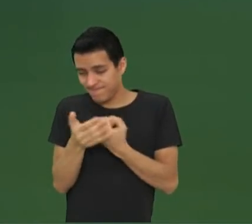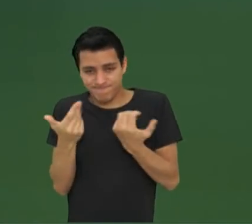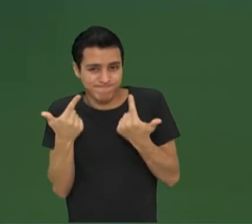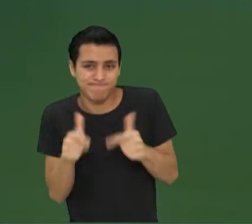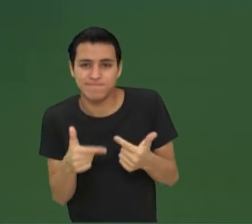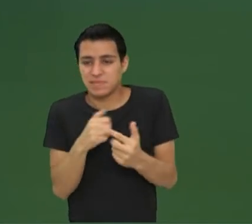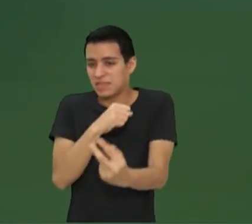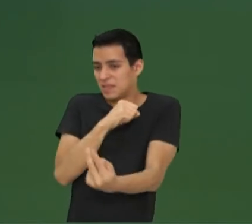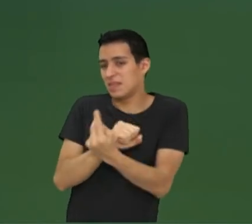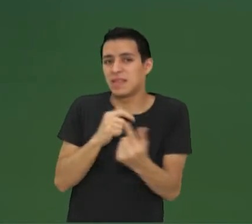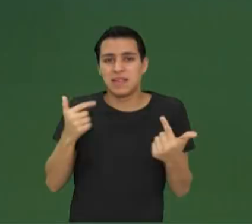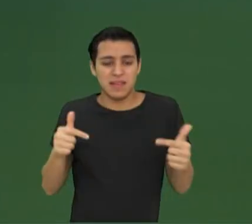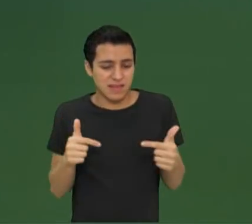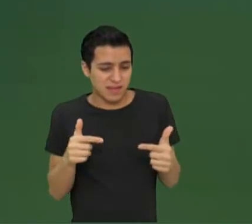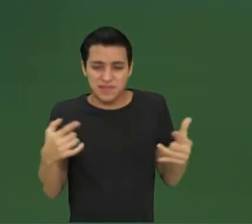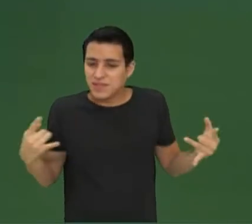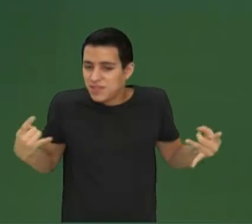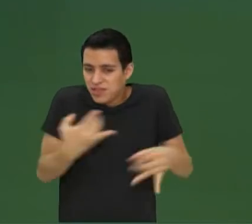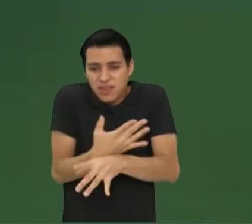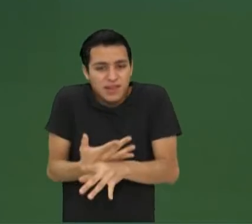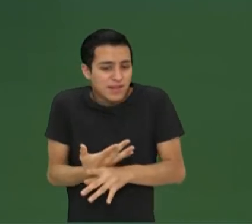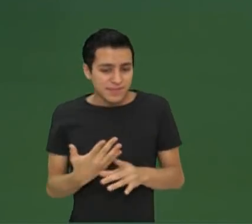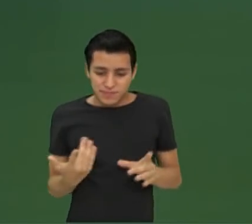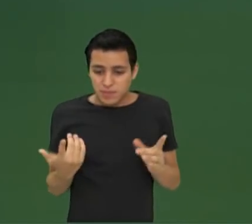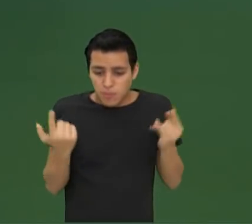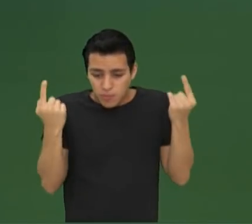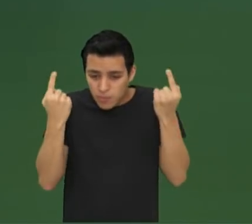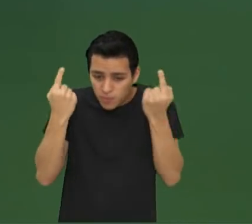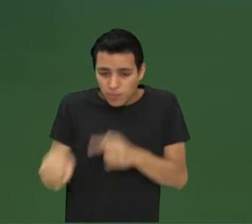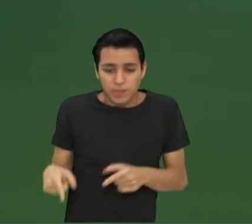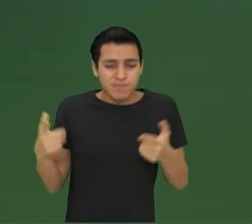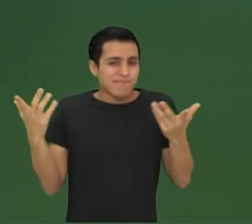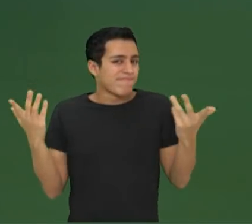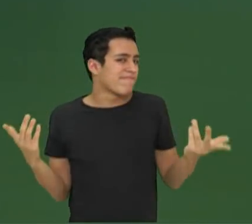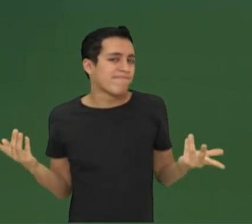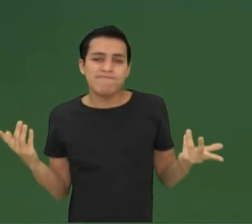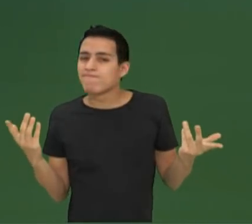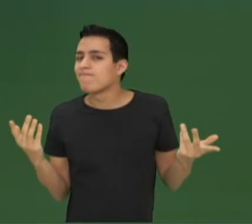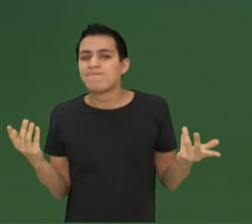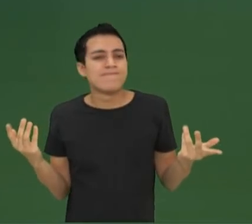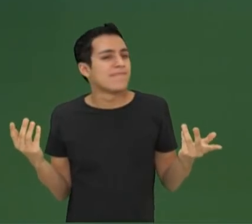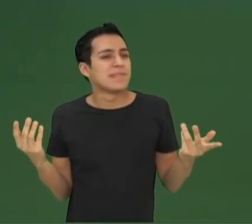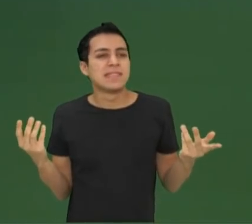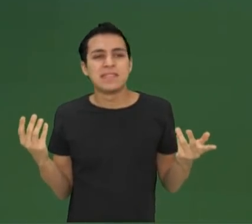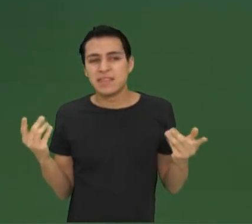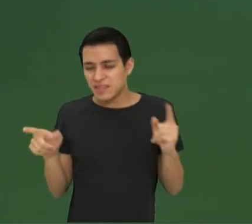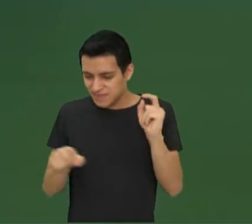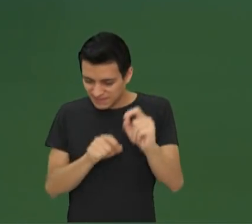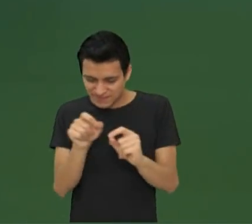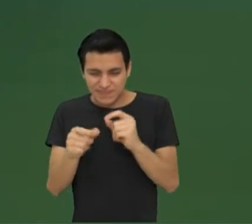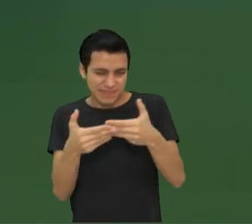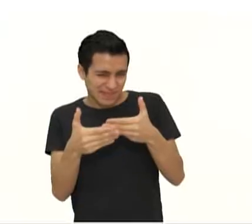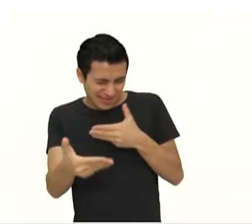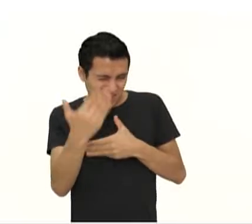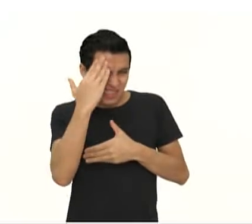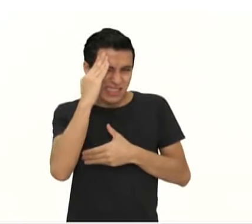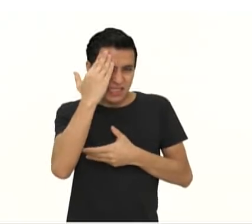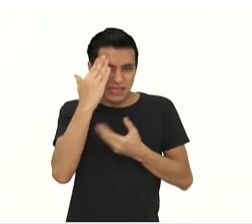tem opção de fugir, não tem opção de contra-atacar a rainha adversária. A gente vai voltar ali e a gente vai entender,